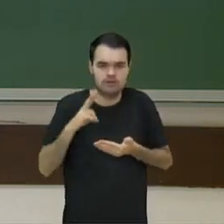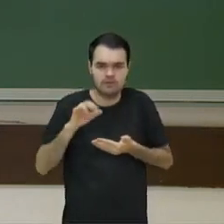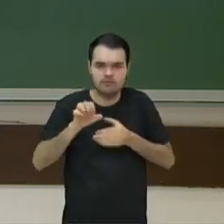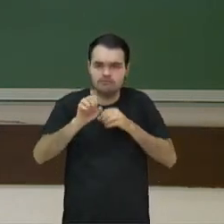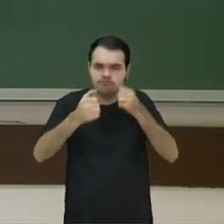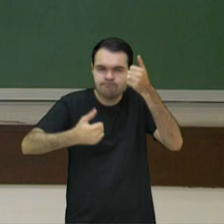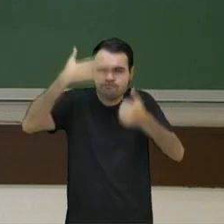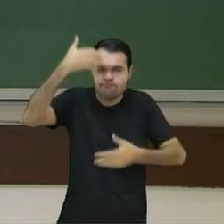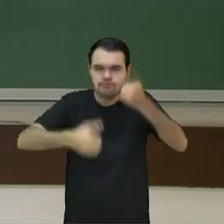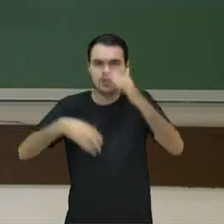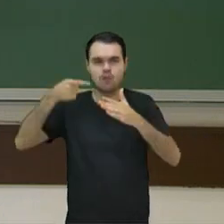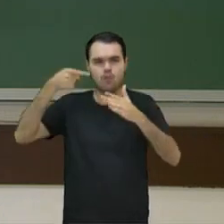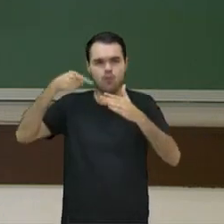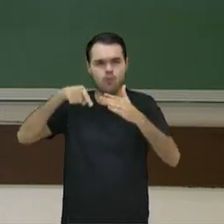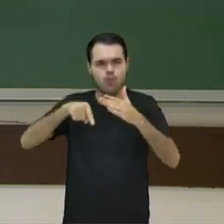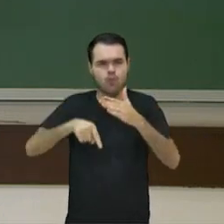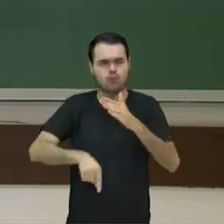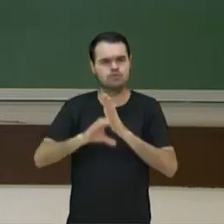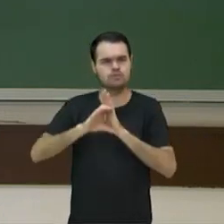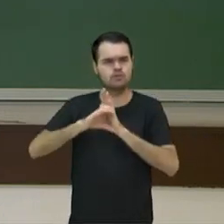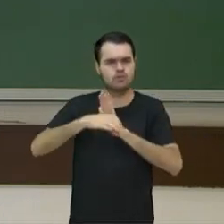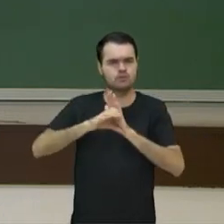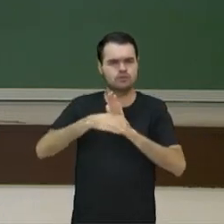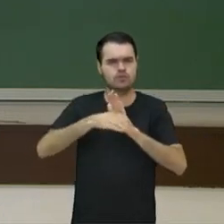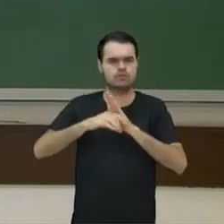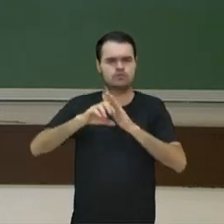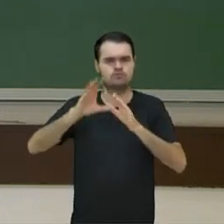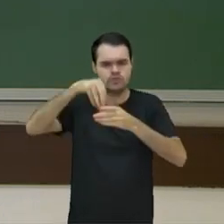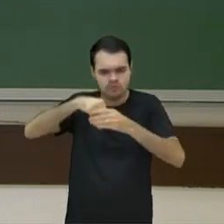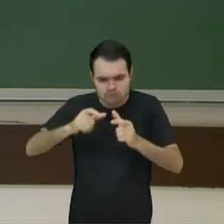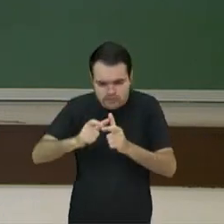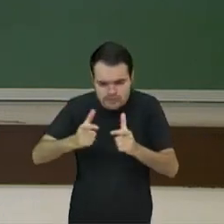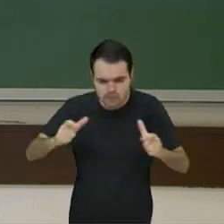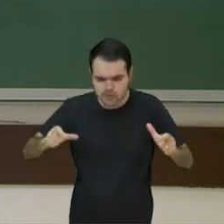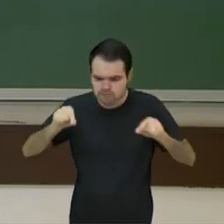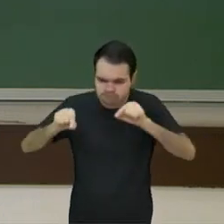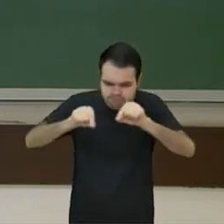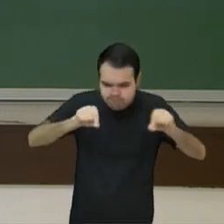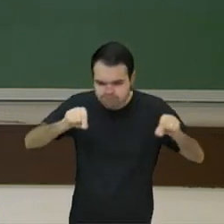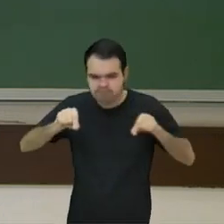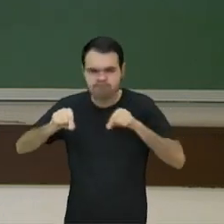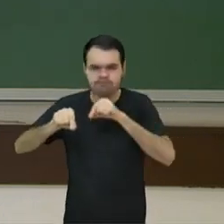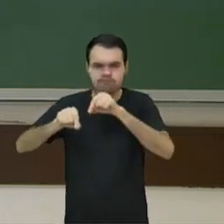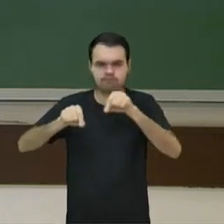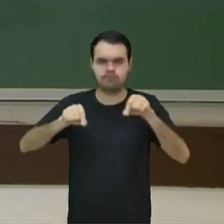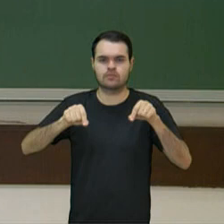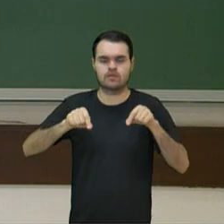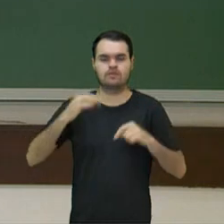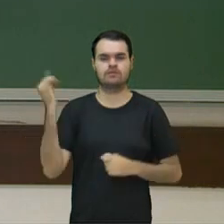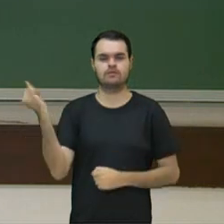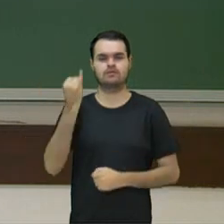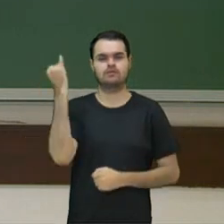na compreensão dos conceitos de circuitos, né? Muito importante você fazer essa